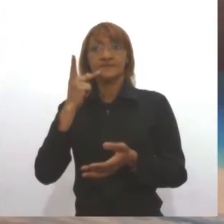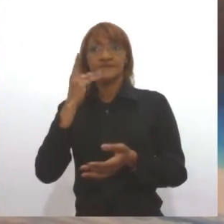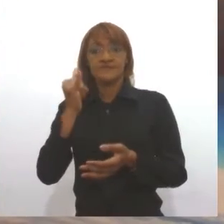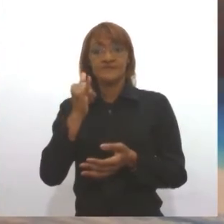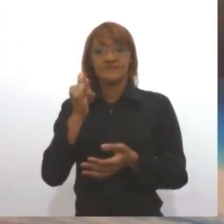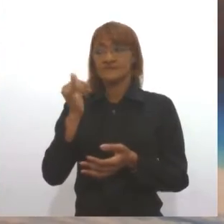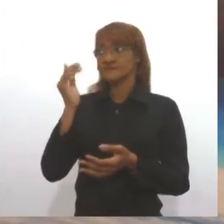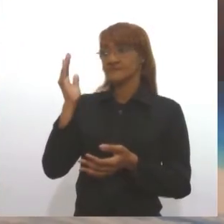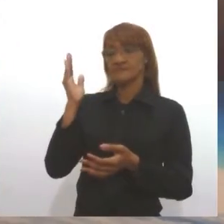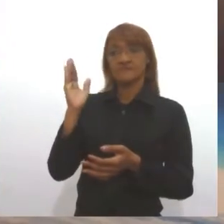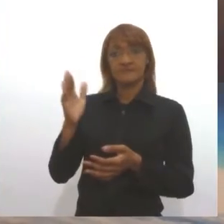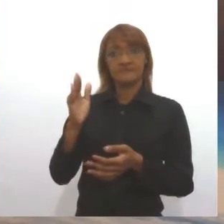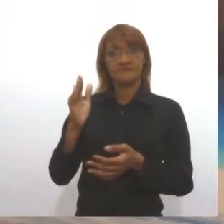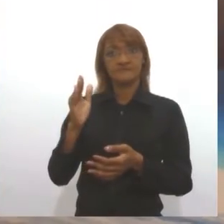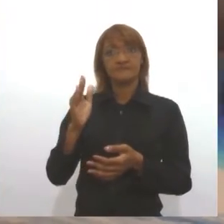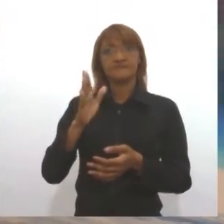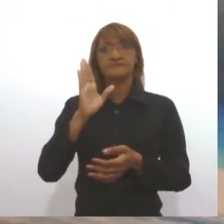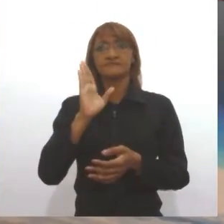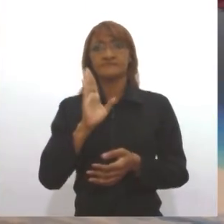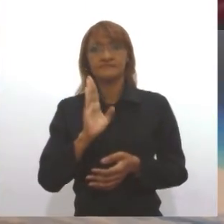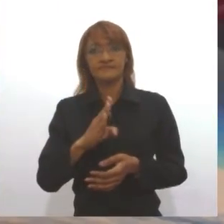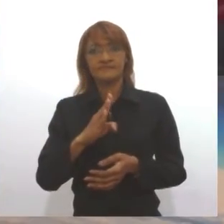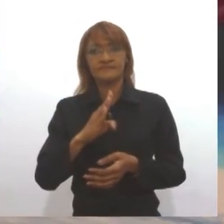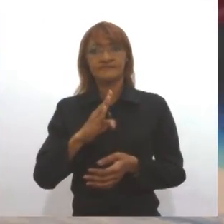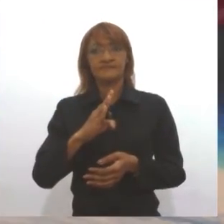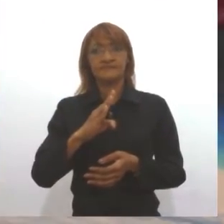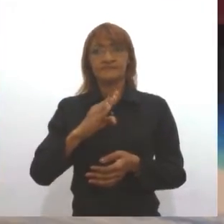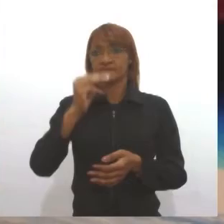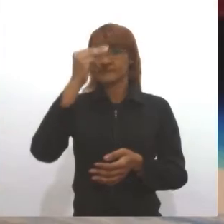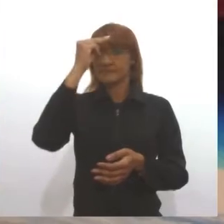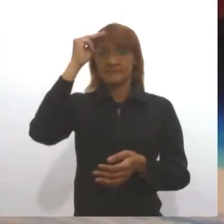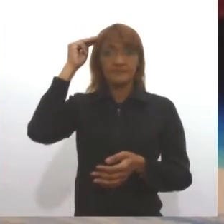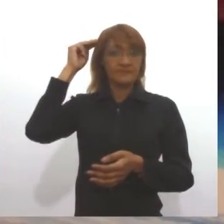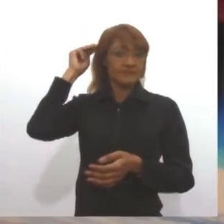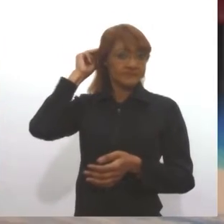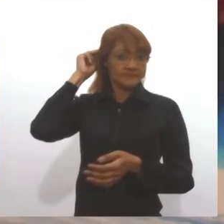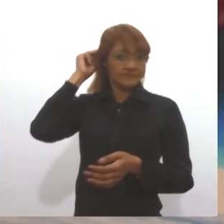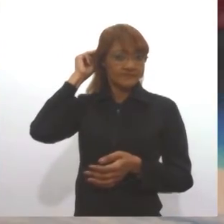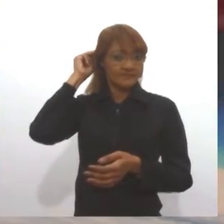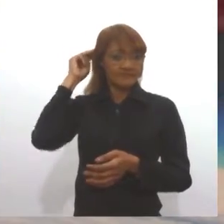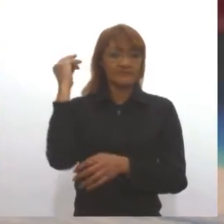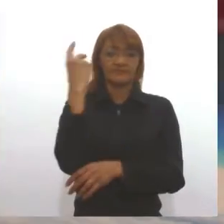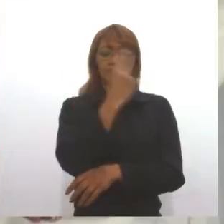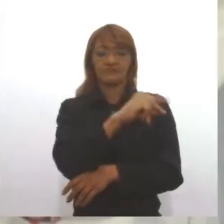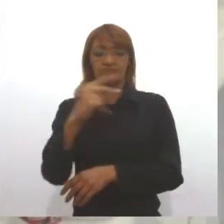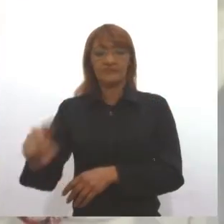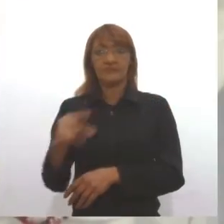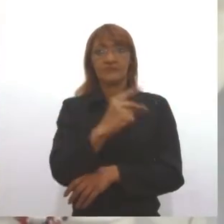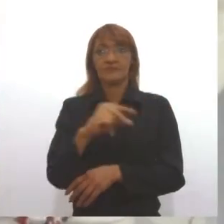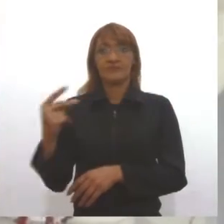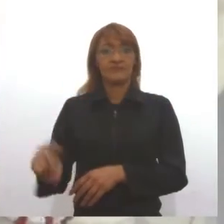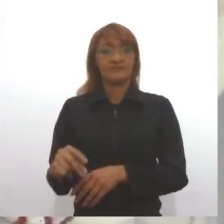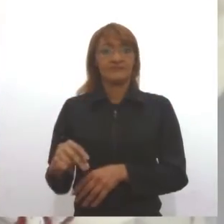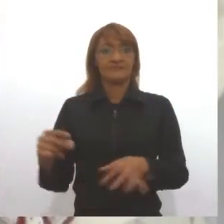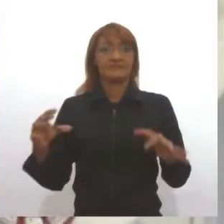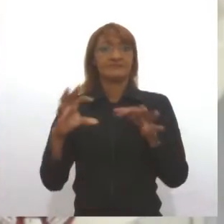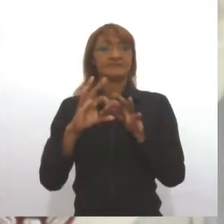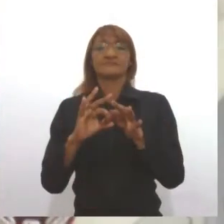da Umbanda. Na opinião dele, fé e ciência caminham de mãos dadas. A gente nunca